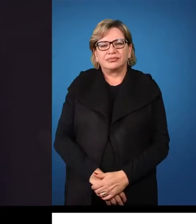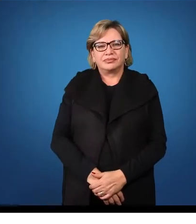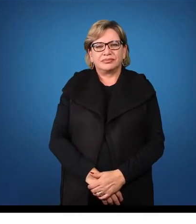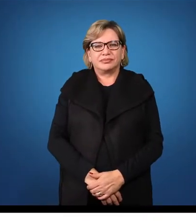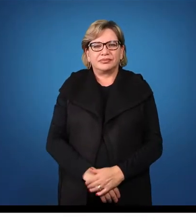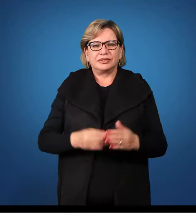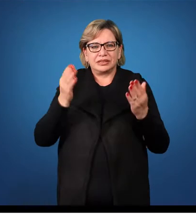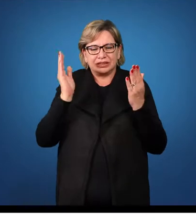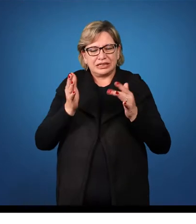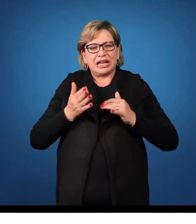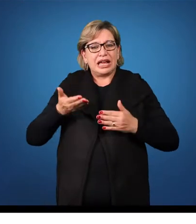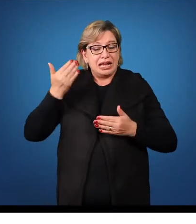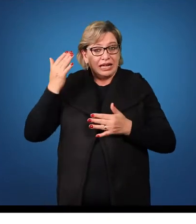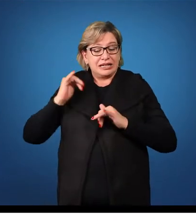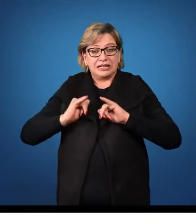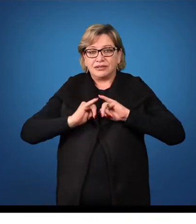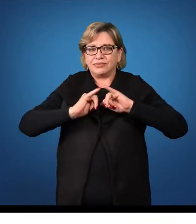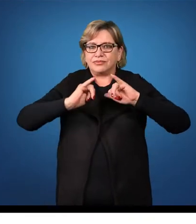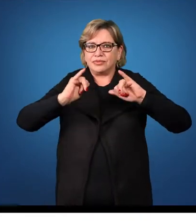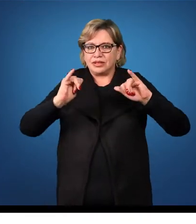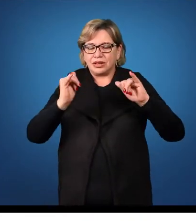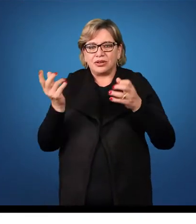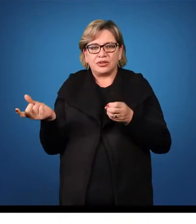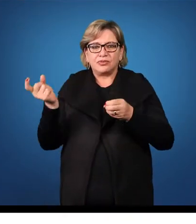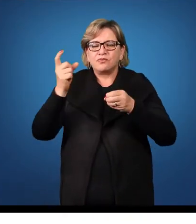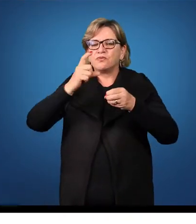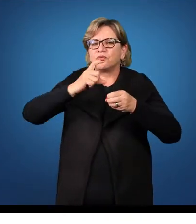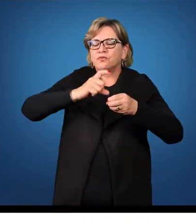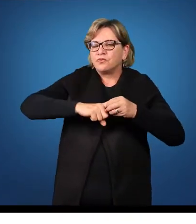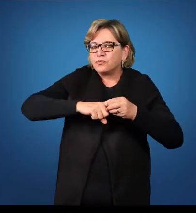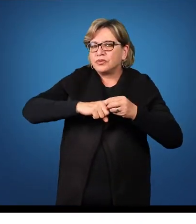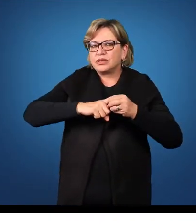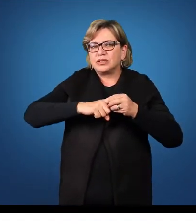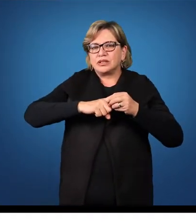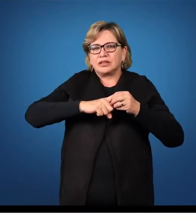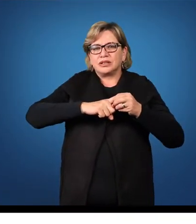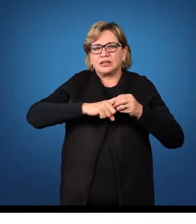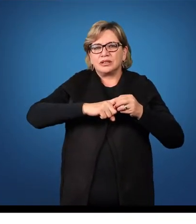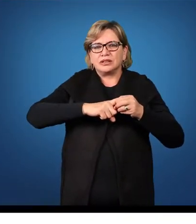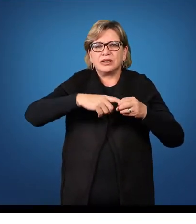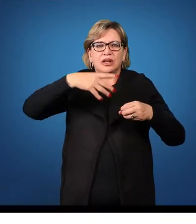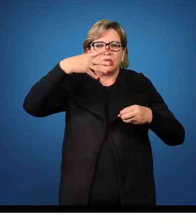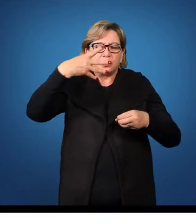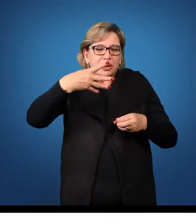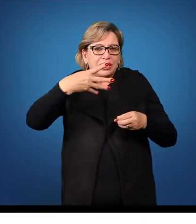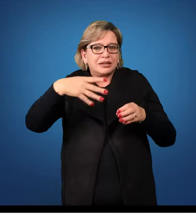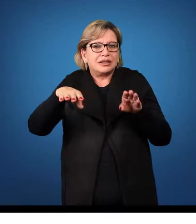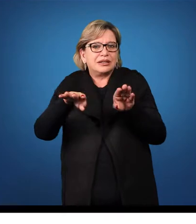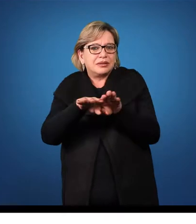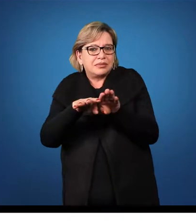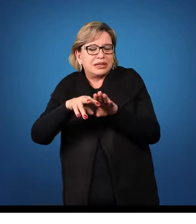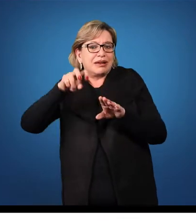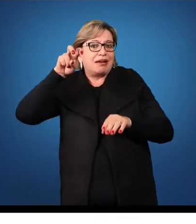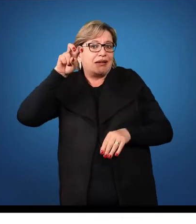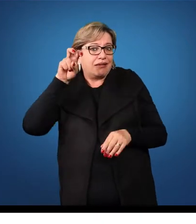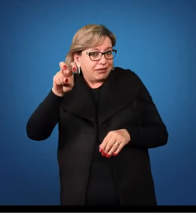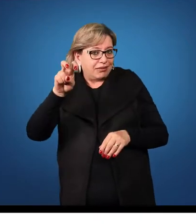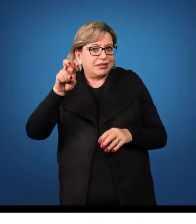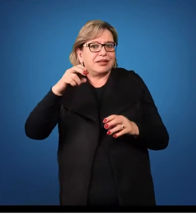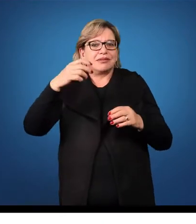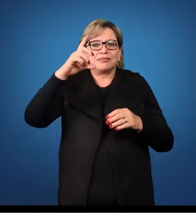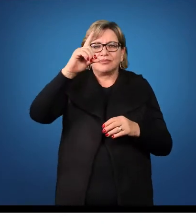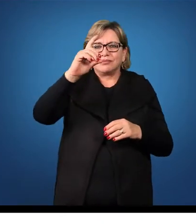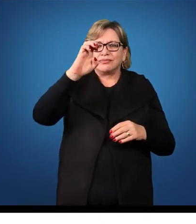conforme eu disse anteriormente retomamos então com a quarta ea quinta declinações que